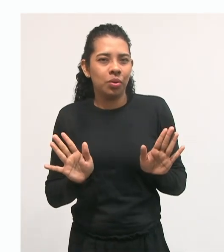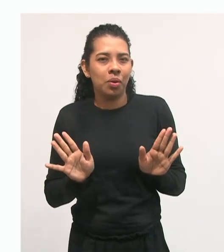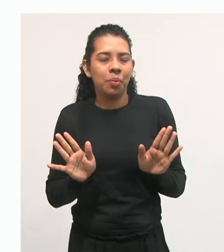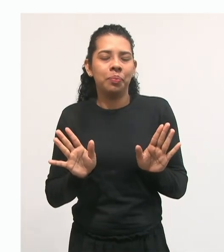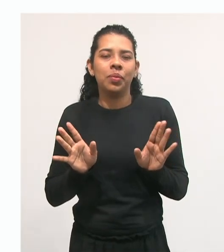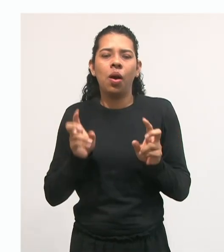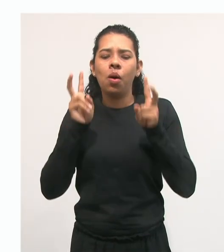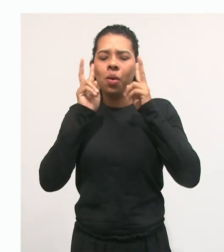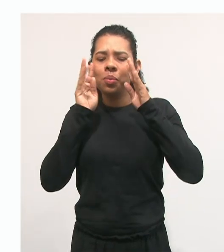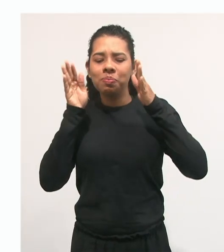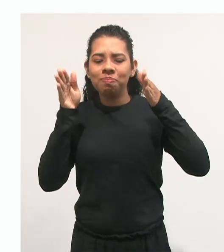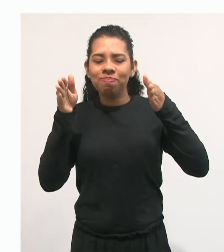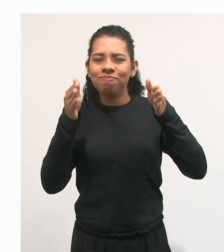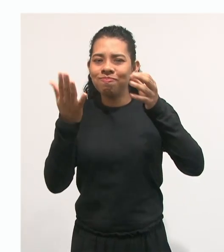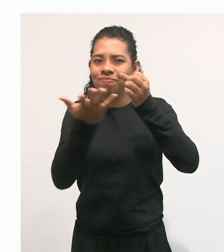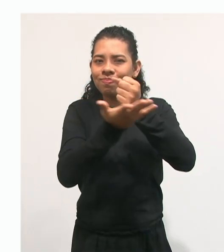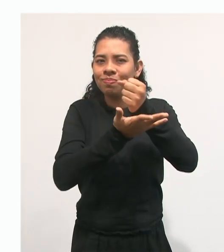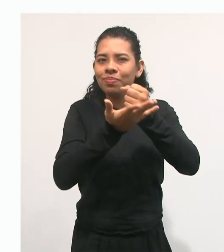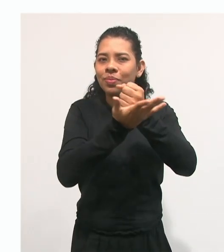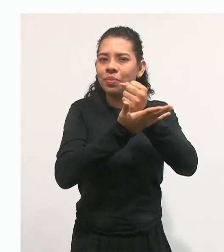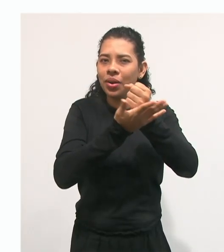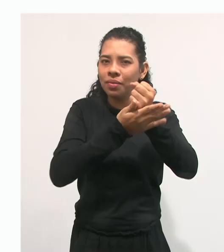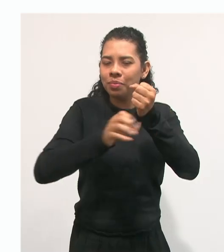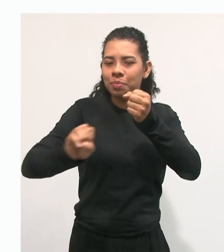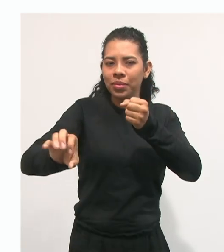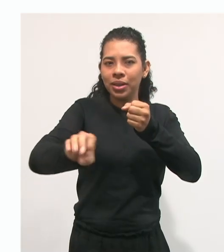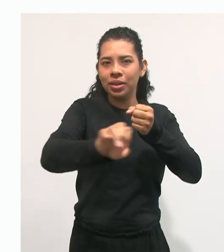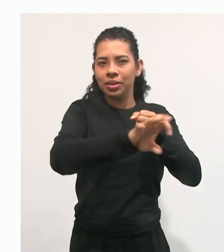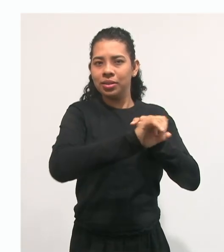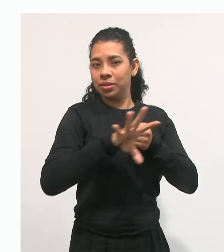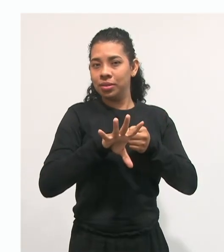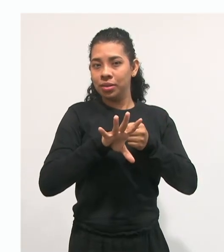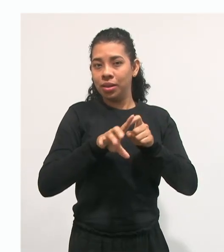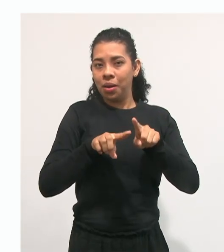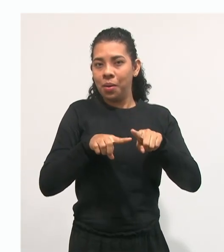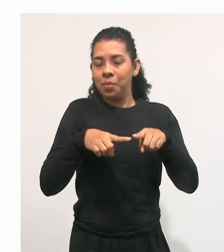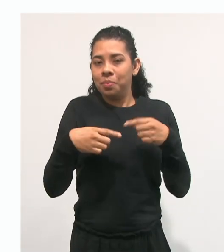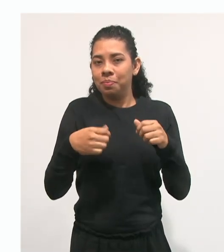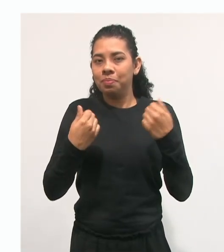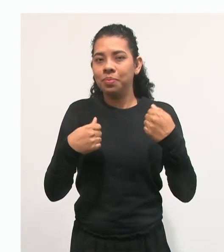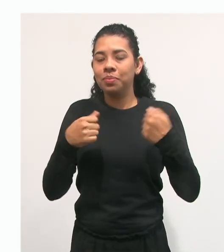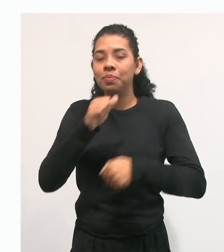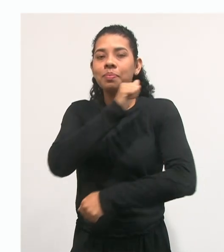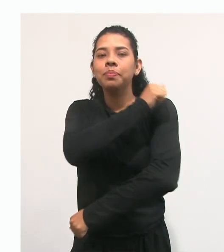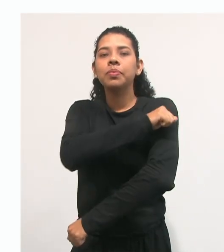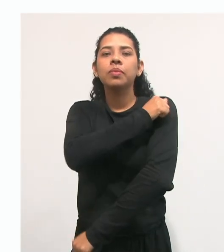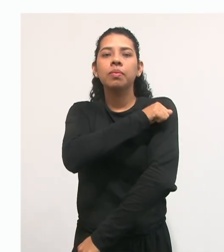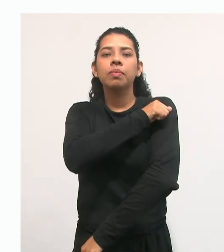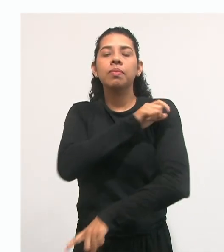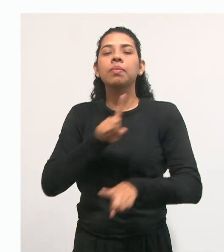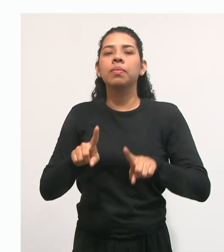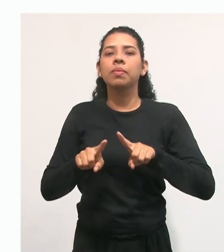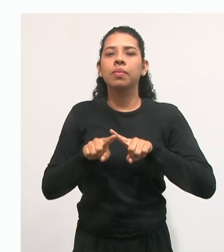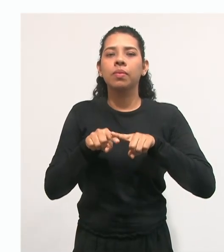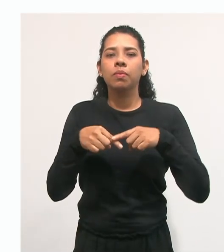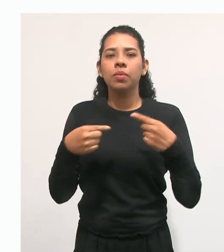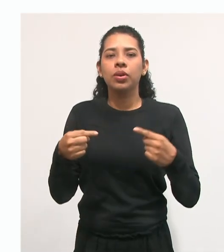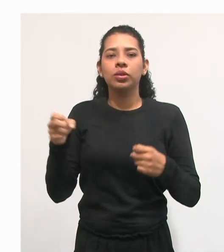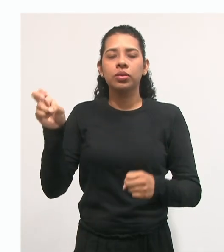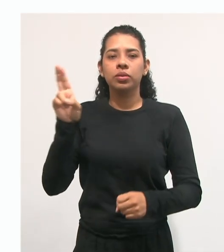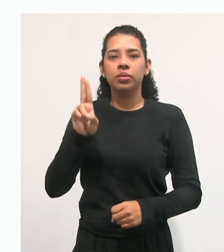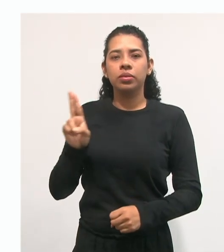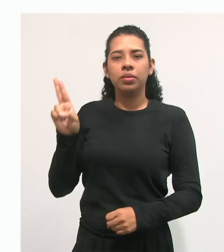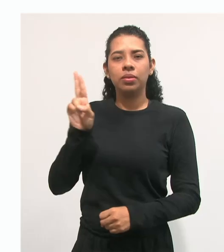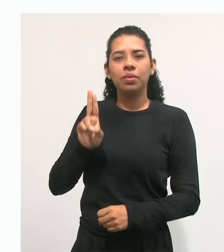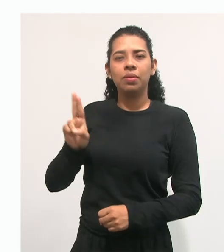meio ou suporte para promover a aprendizagem ou despertar o interesse dos alunos, mas sim para